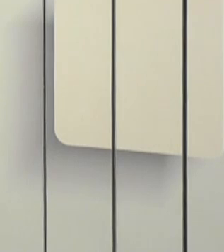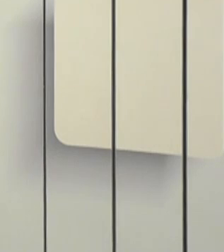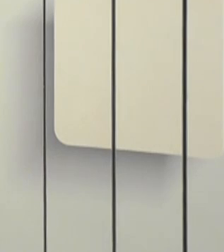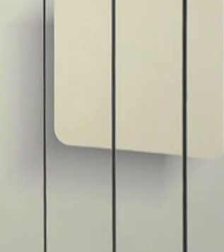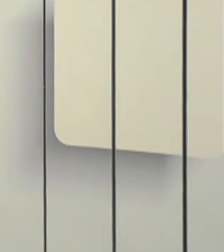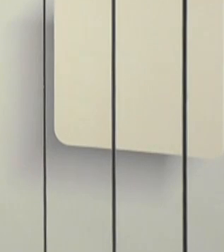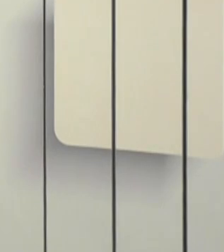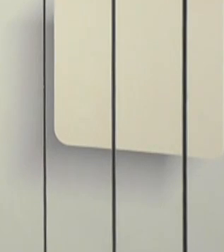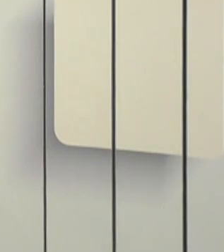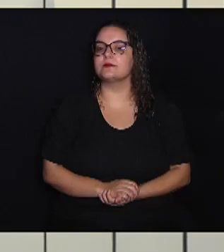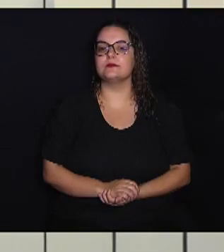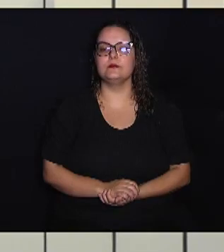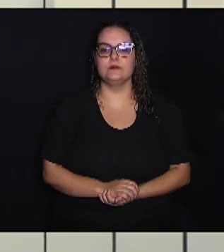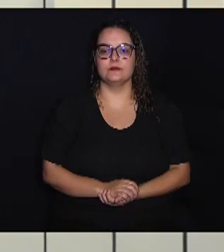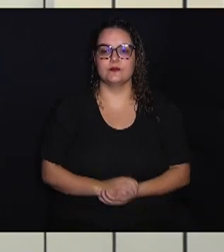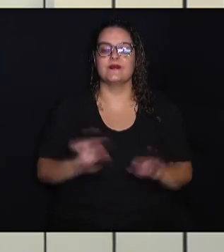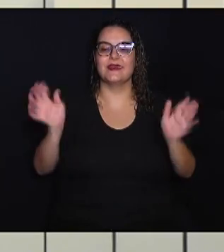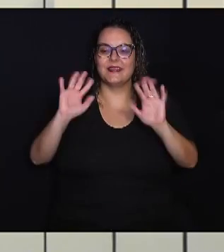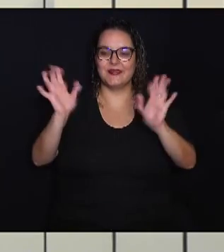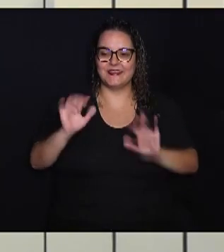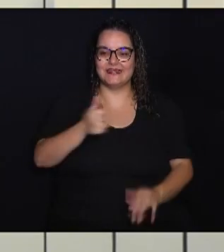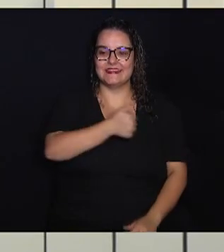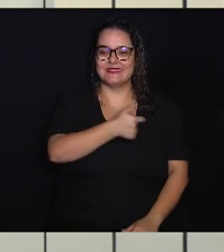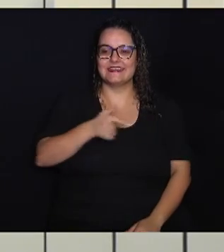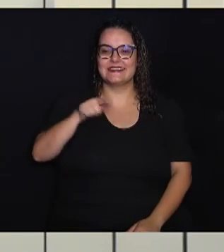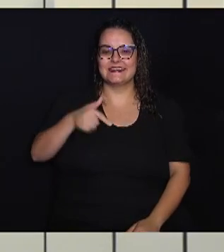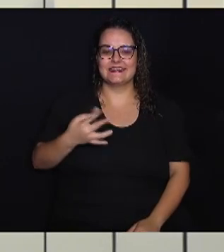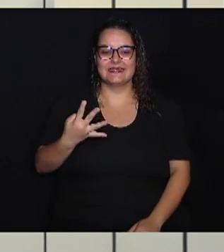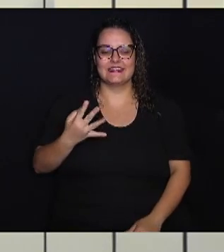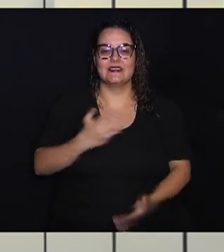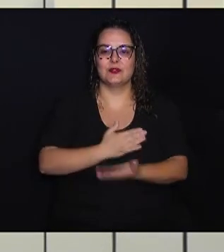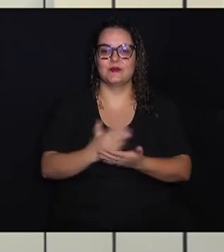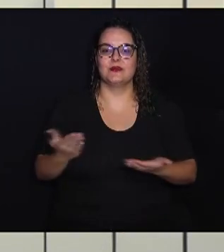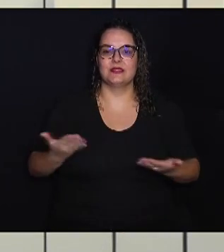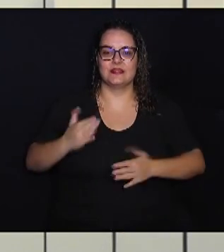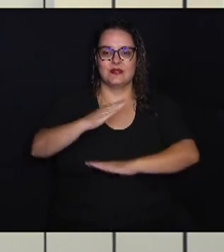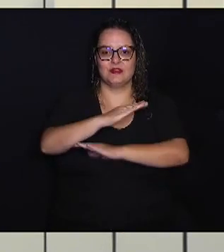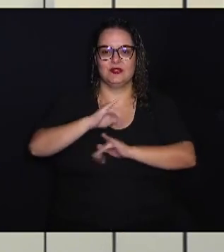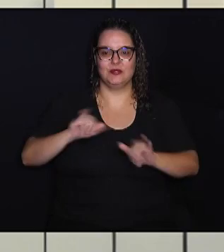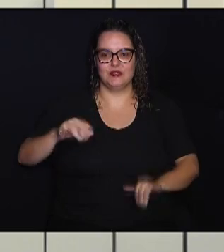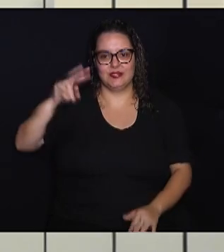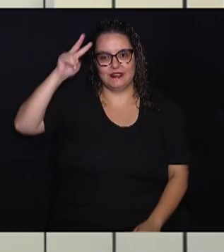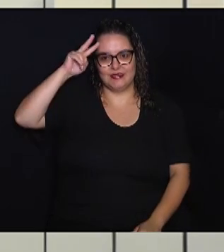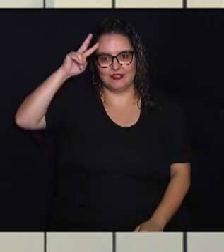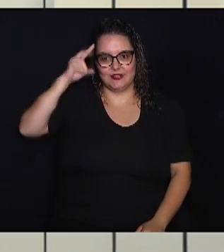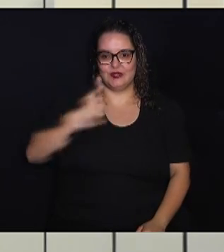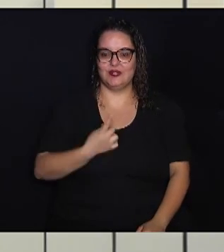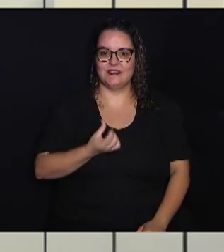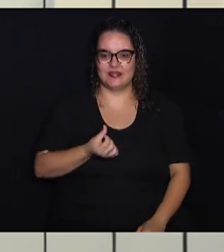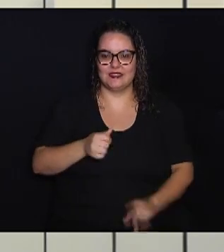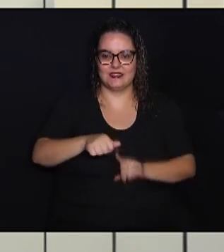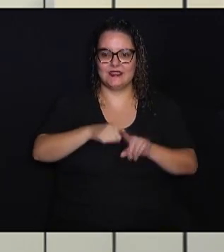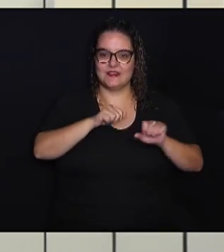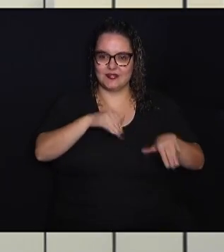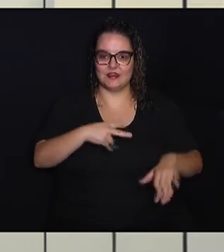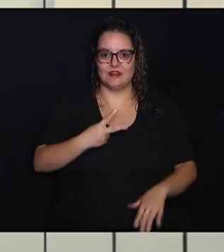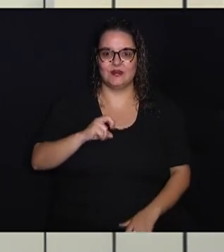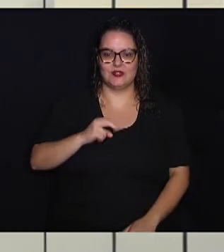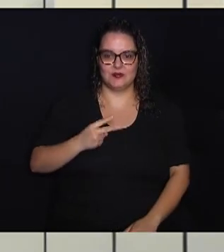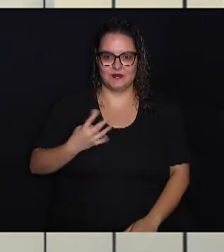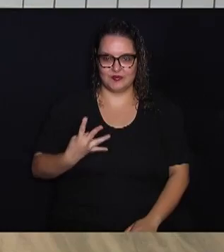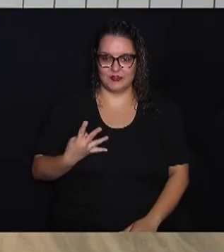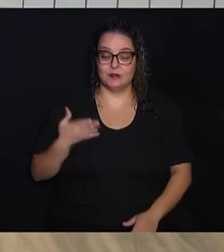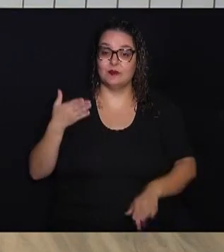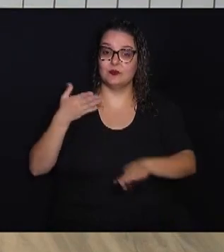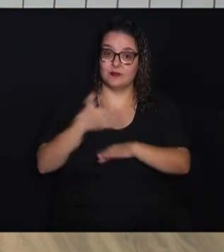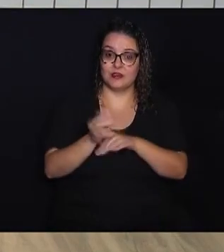Olá, 12h04, começa agora o Câmara Notícia desta segunda-feira, 16 de setembro de 2024.